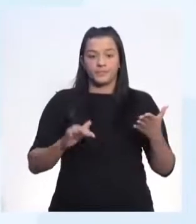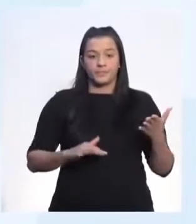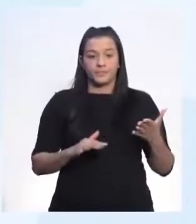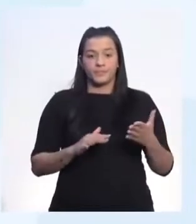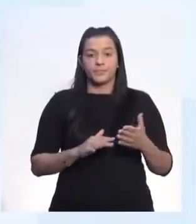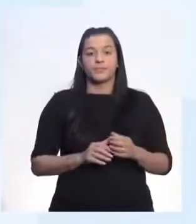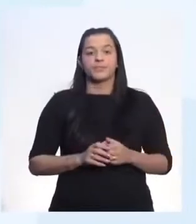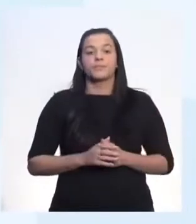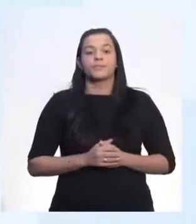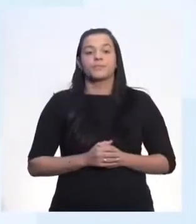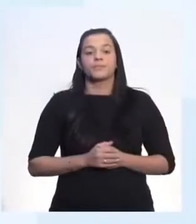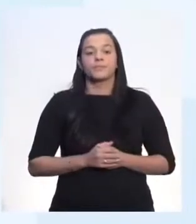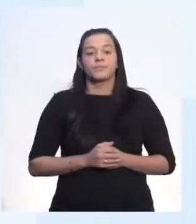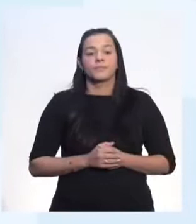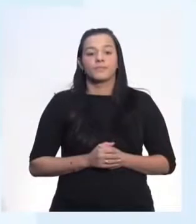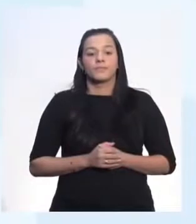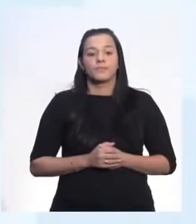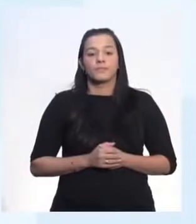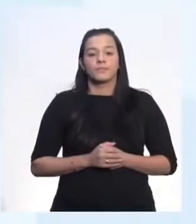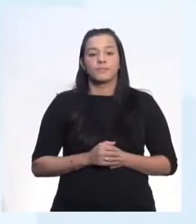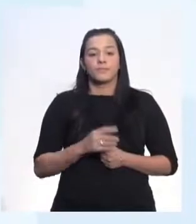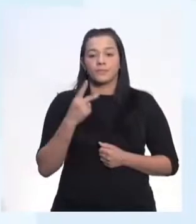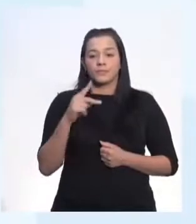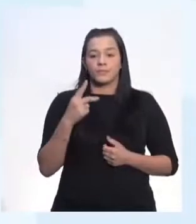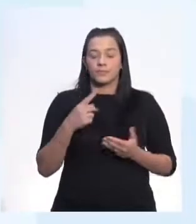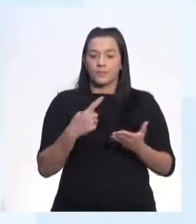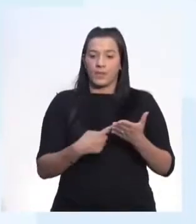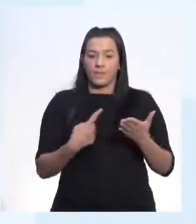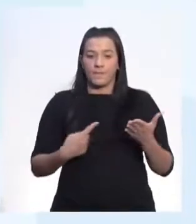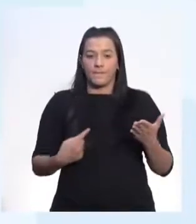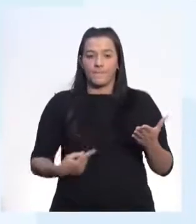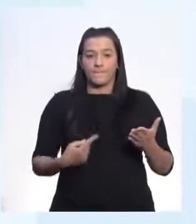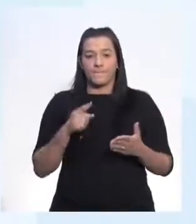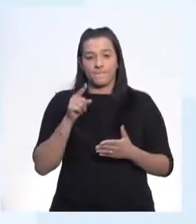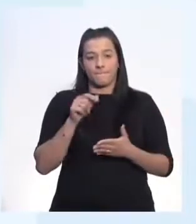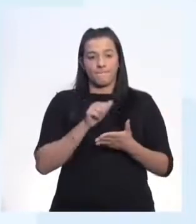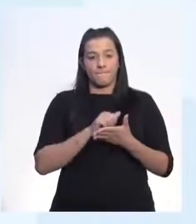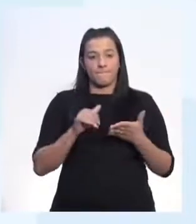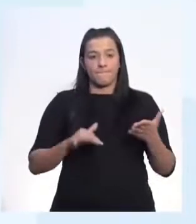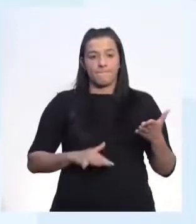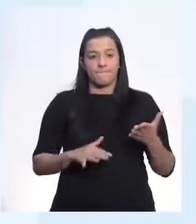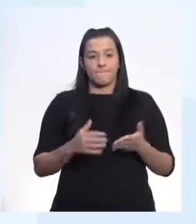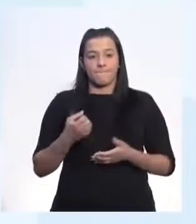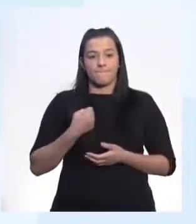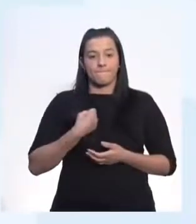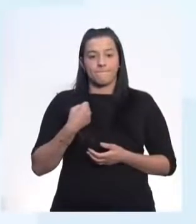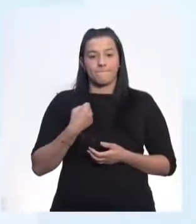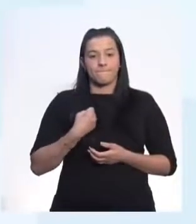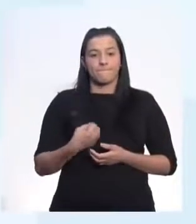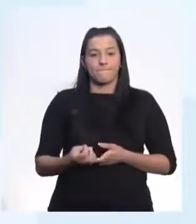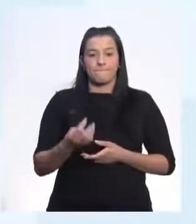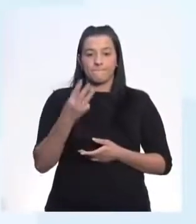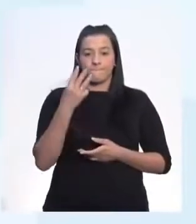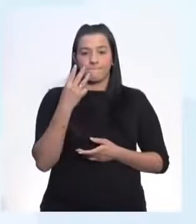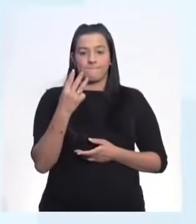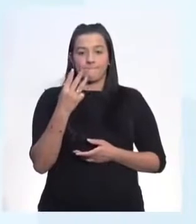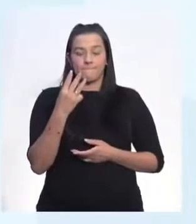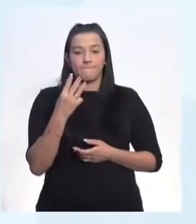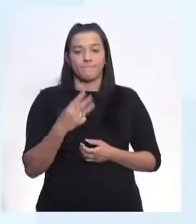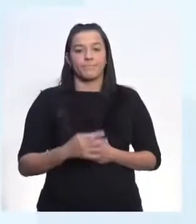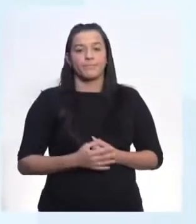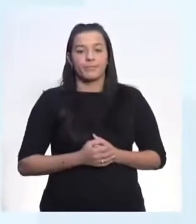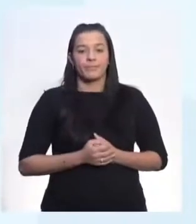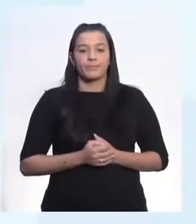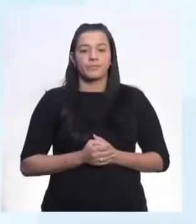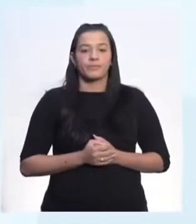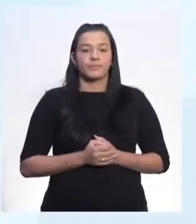juntos? Então, procura lá na sua apostila esta atividade, que é a atividade 3.